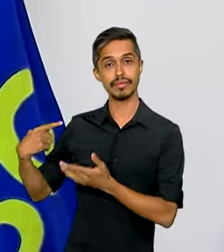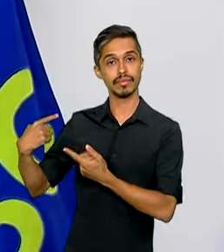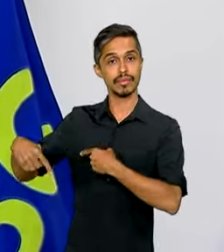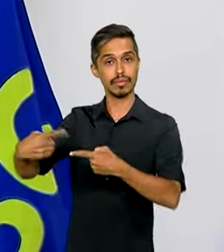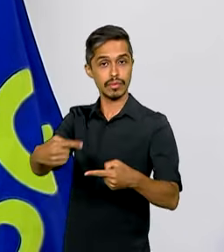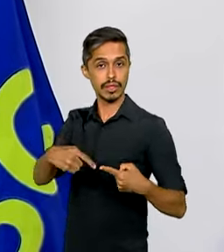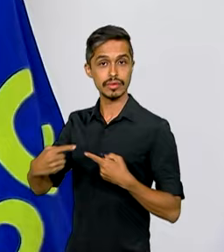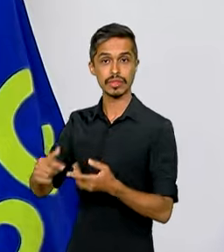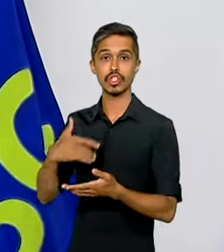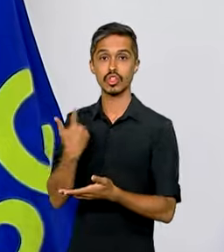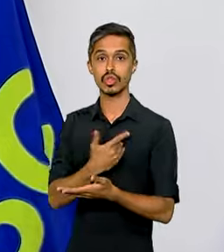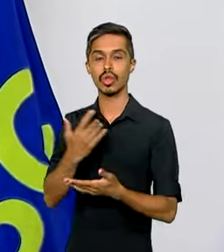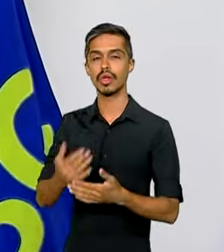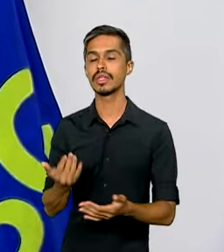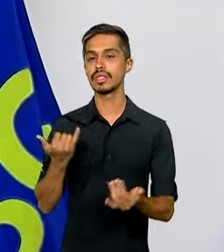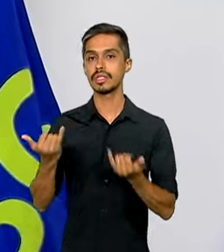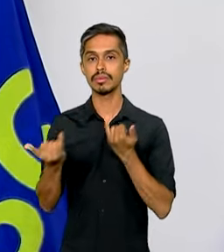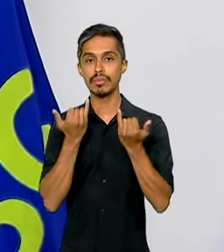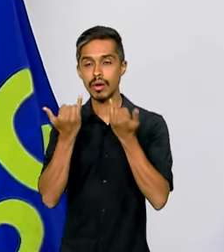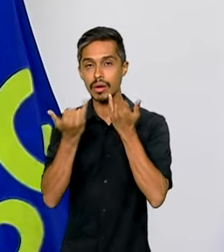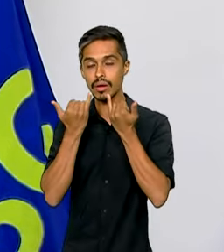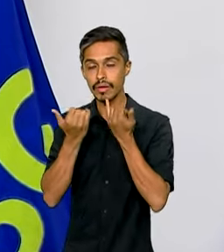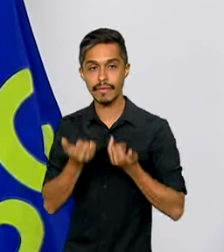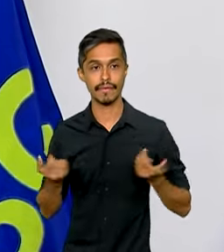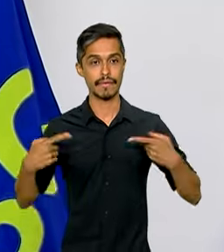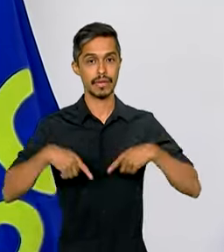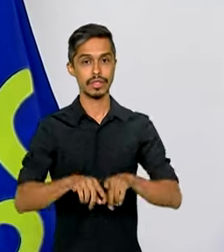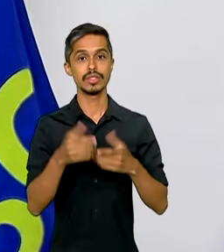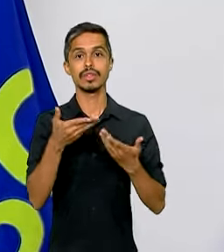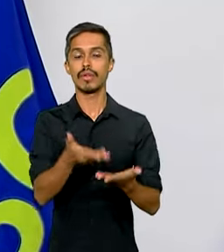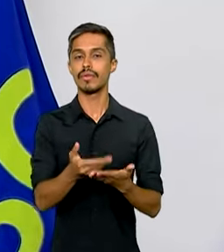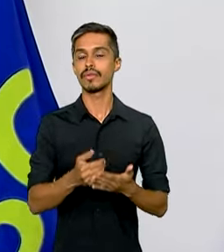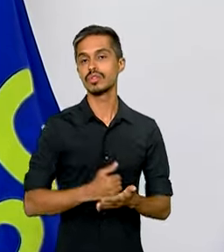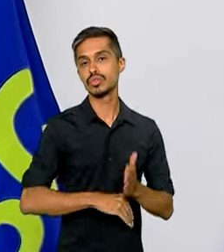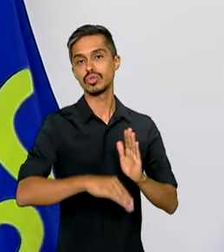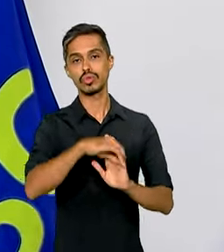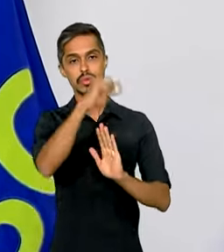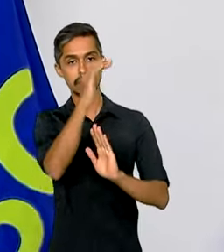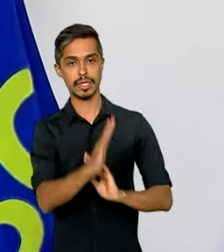importante pra gente levar informação a toda a população do Brasil em todo o território nacional